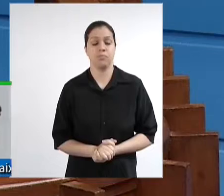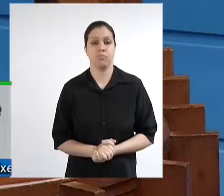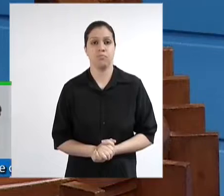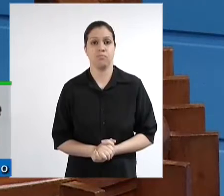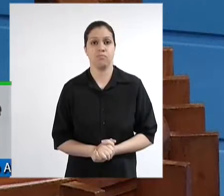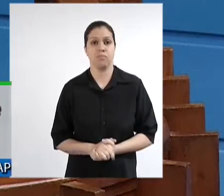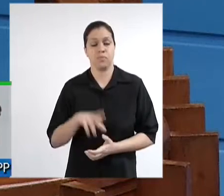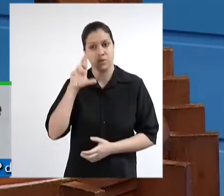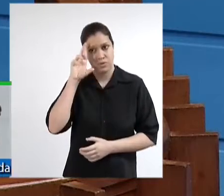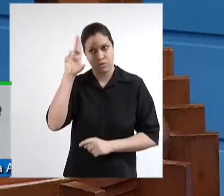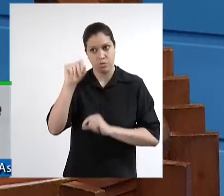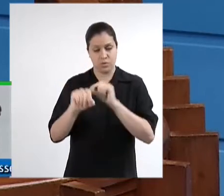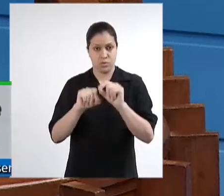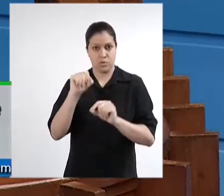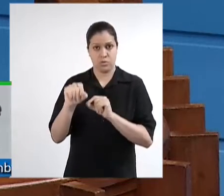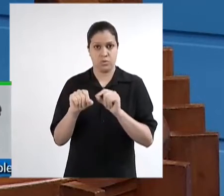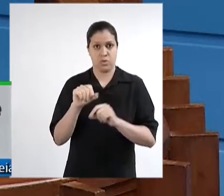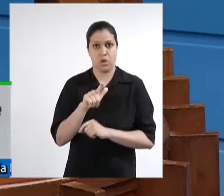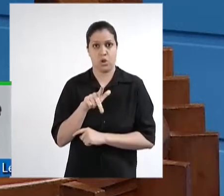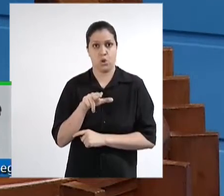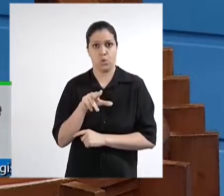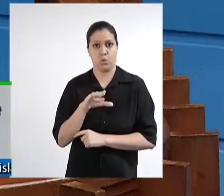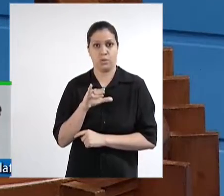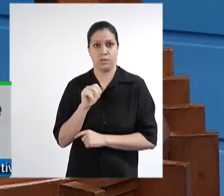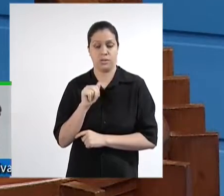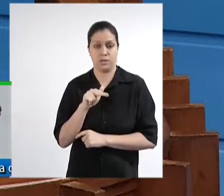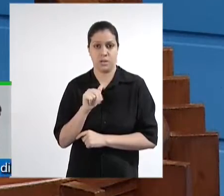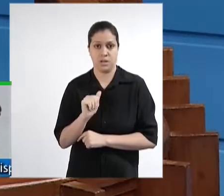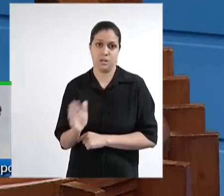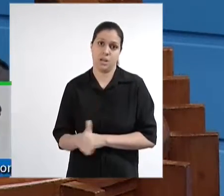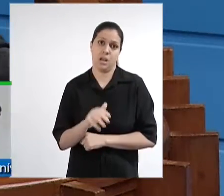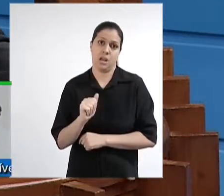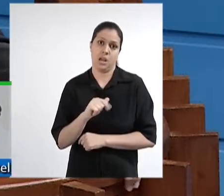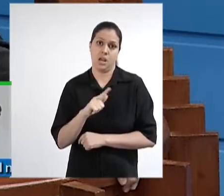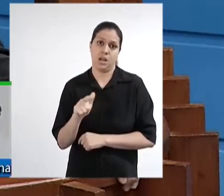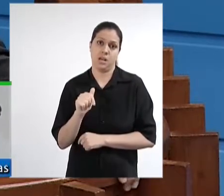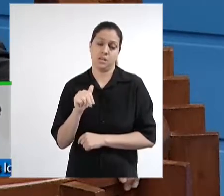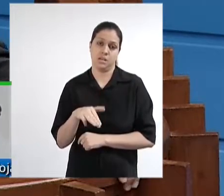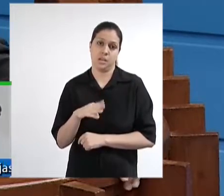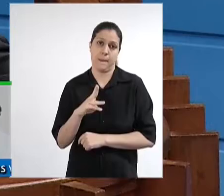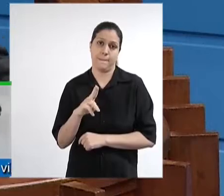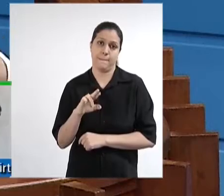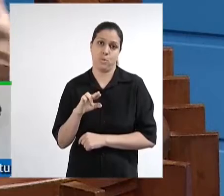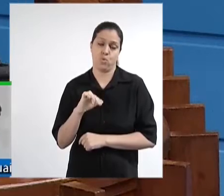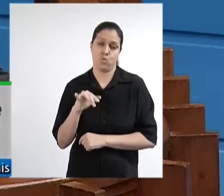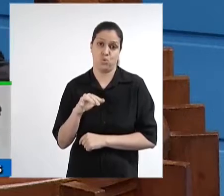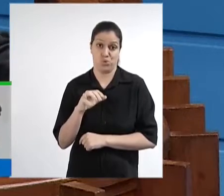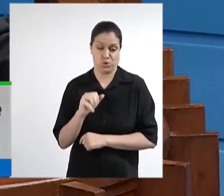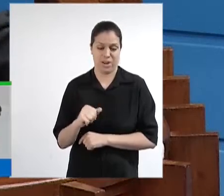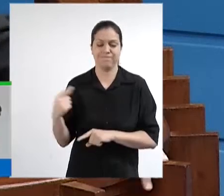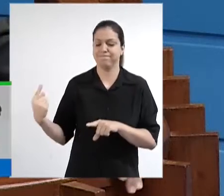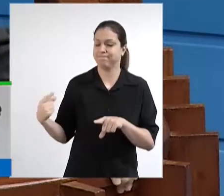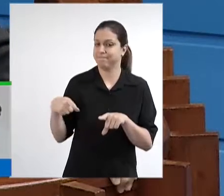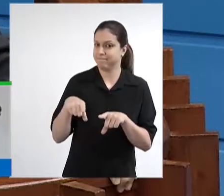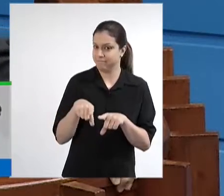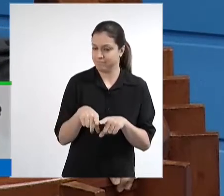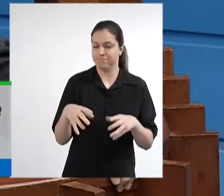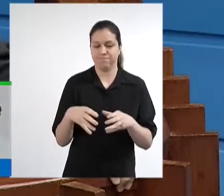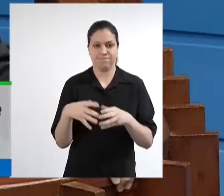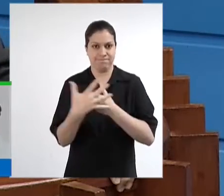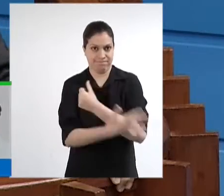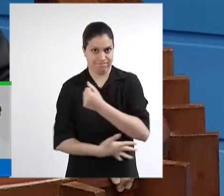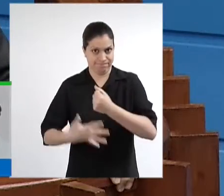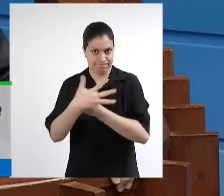capitaneado pela Luciana Zambuja, que é uma grande parceira da Frente Parlamentar e tem, através